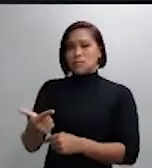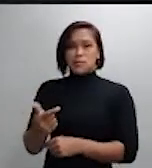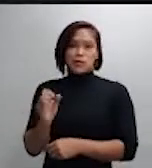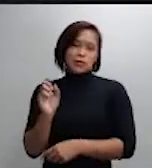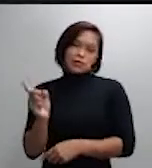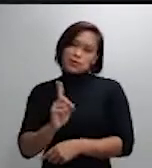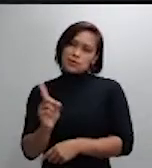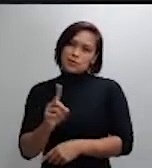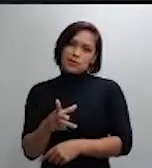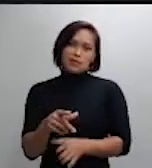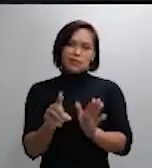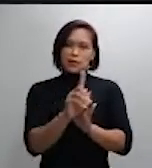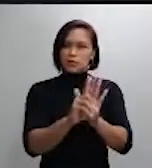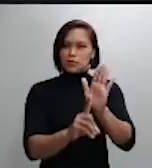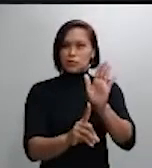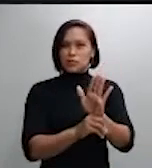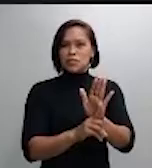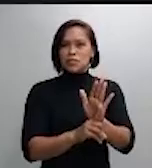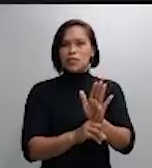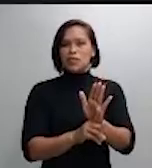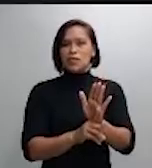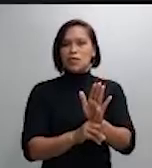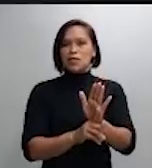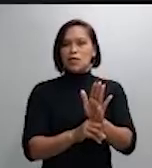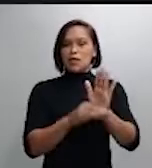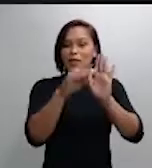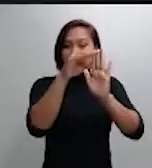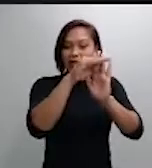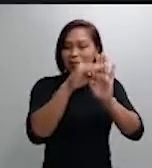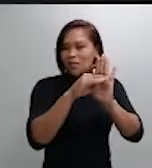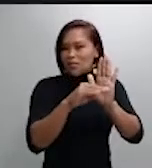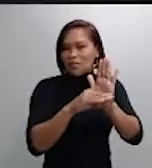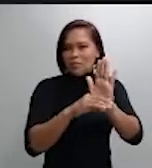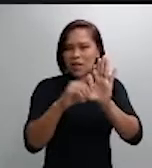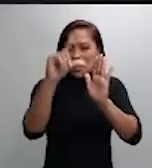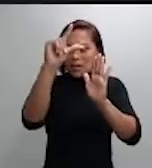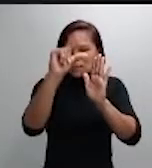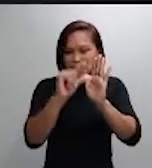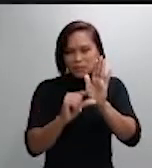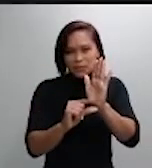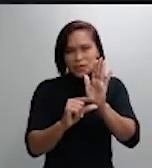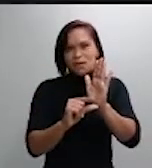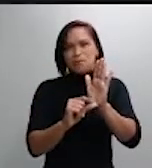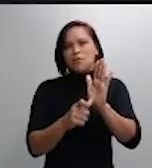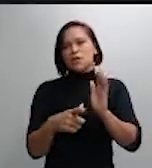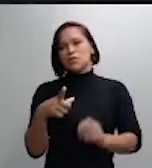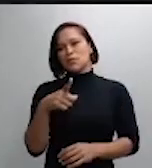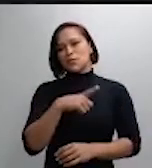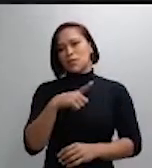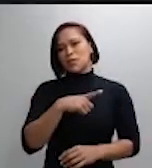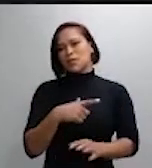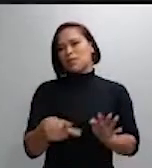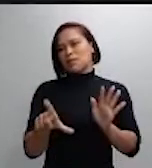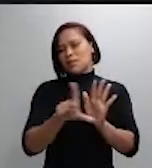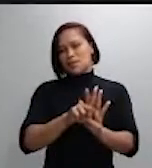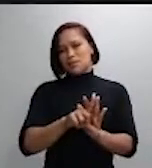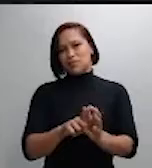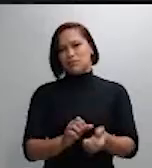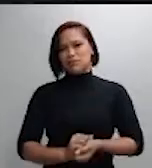direito a perceber sequer a tabela bem abaixo do que consta